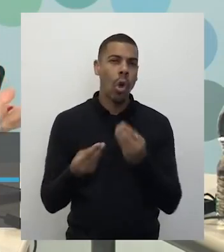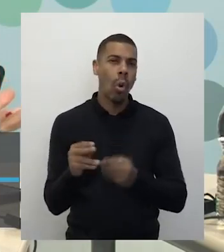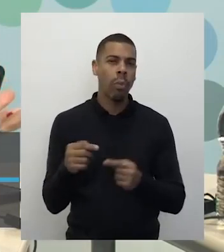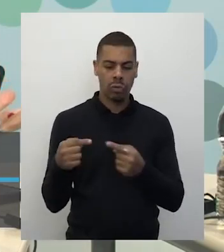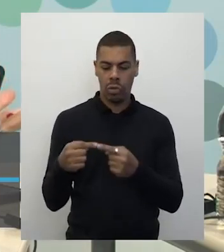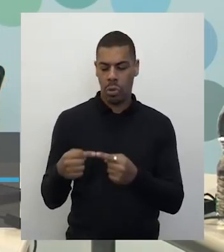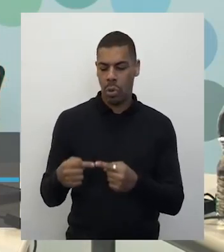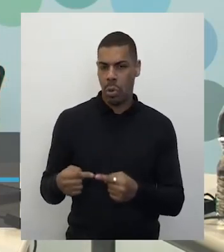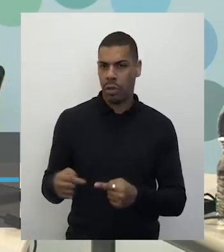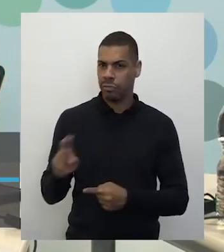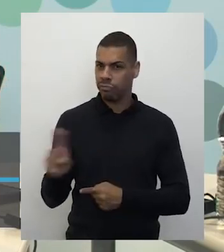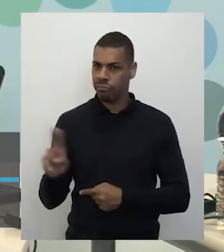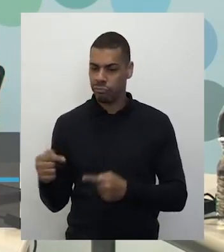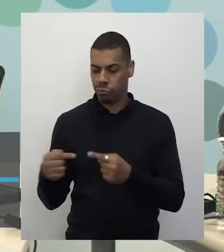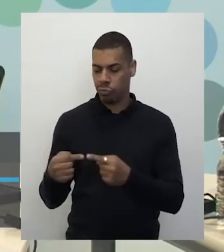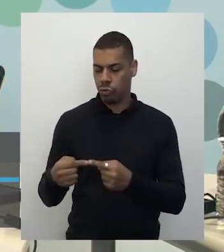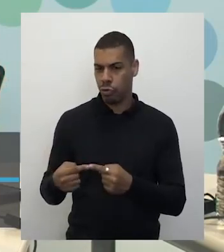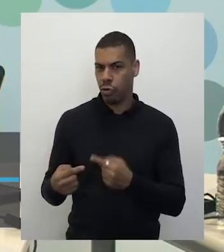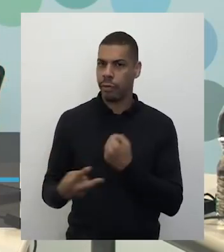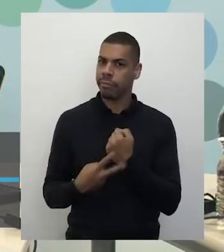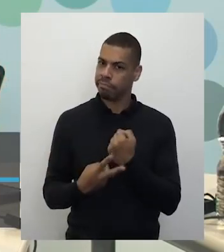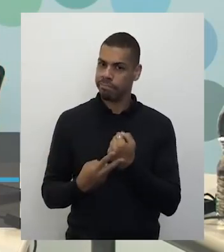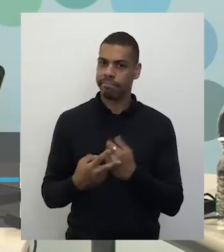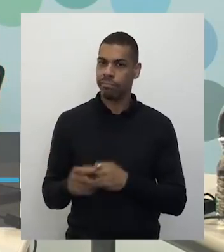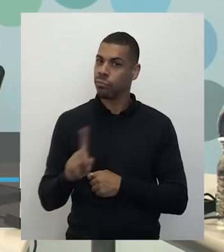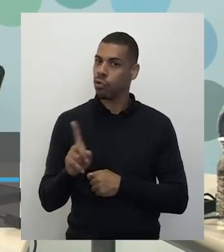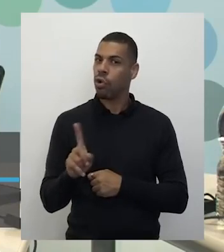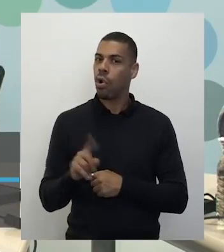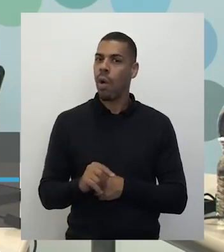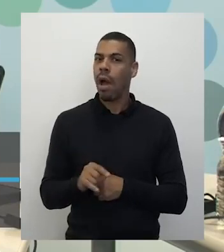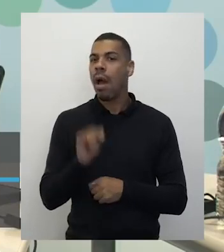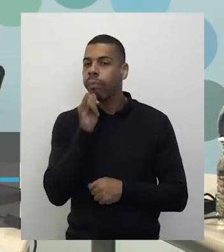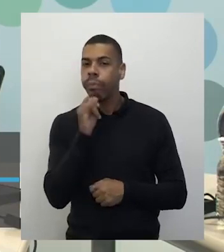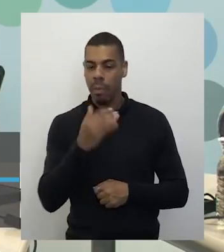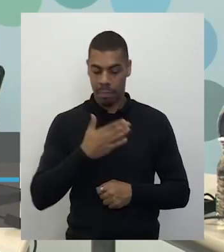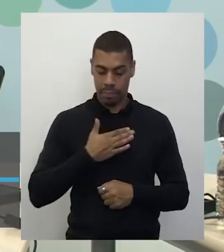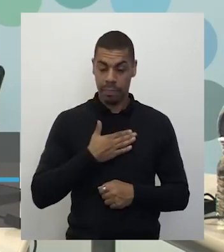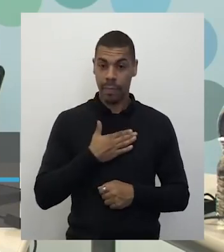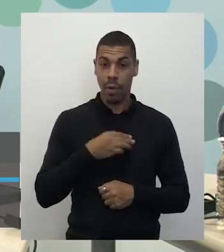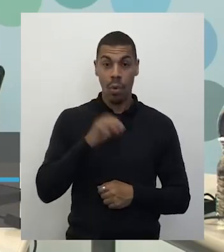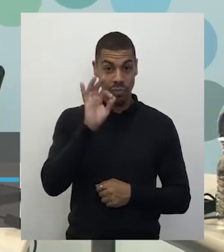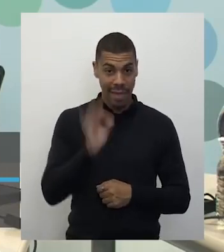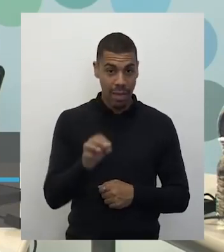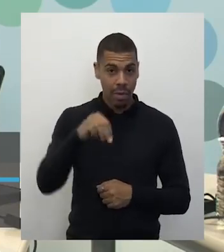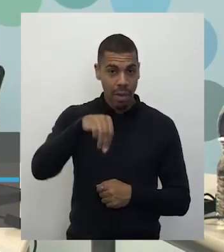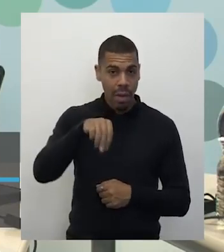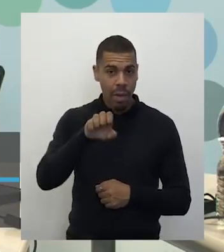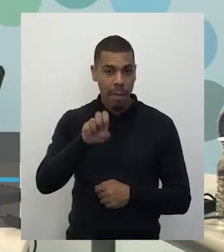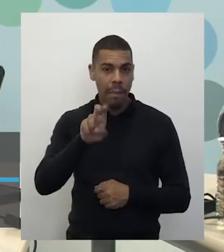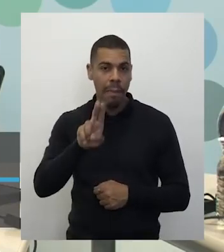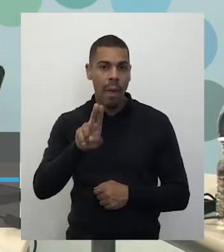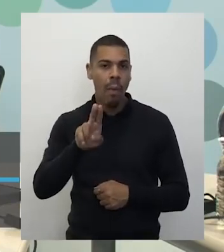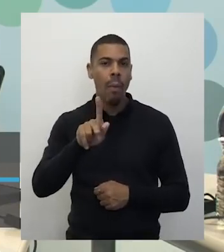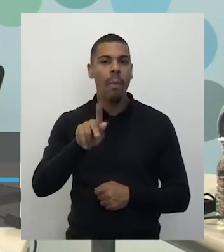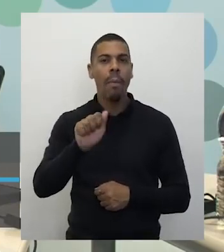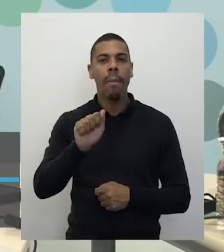vai entender, ele simplesmente corrige. Filha, não é minha pão, é meu pão. Vocês têm que saber o porquê é meu